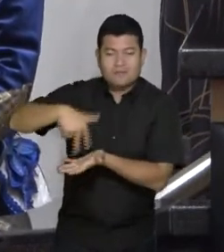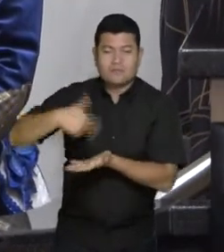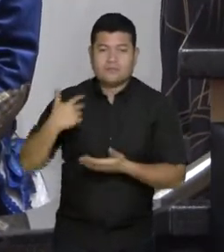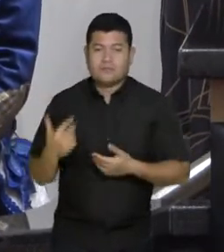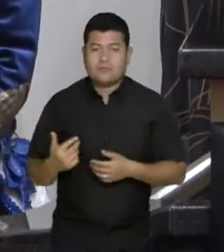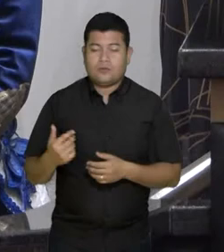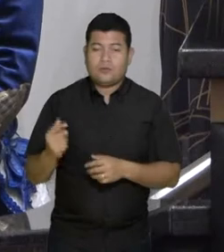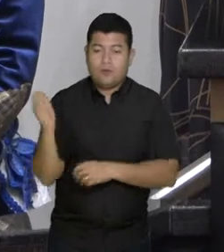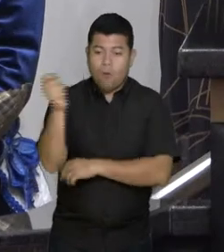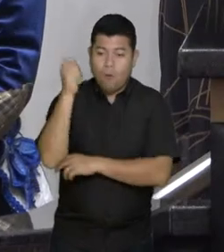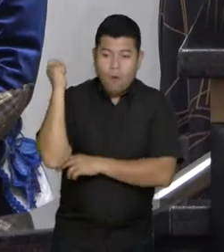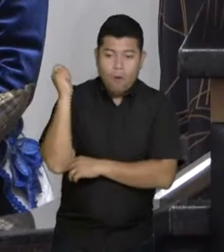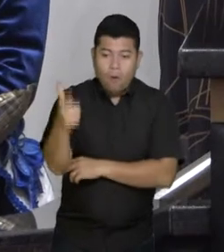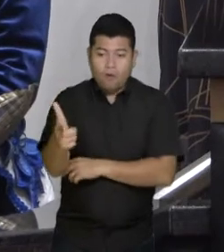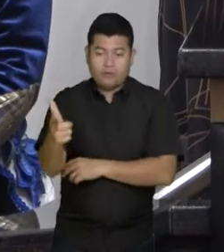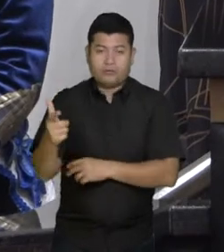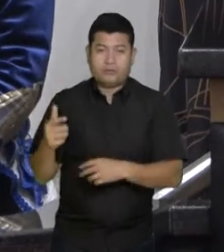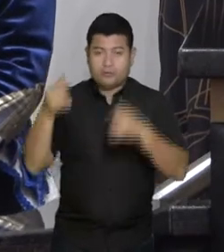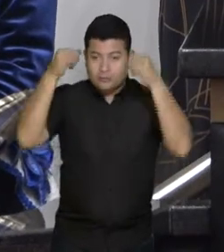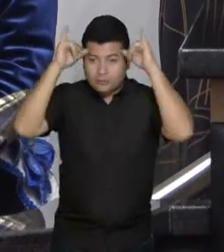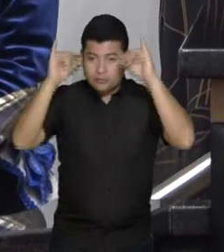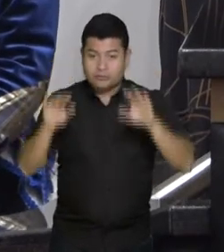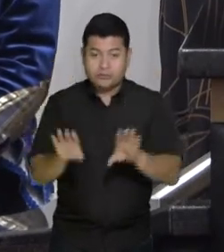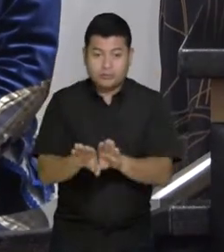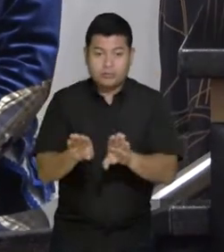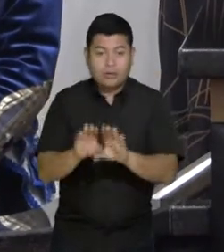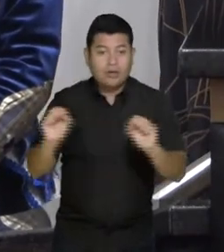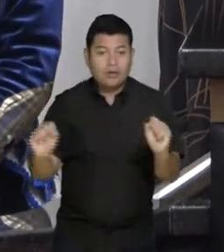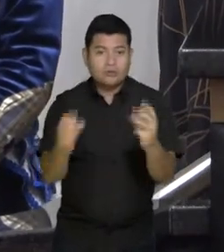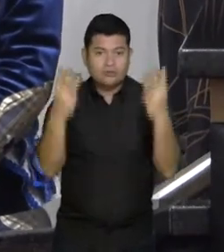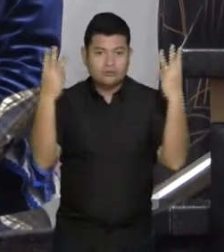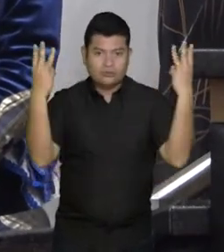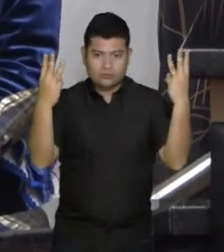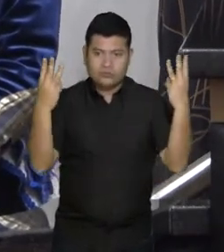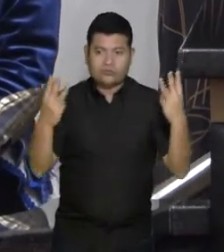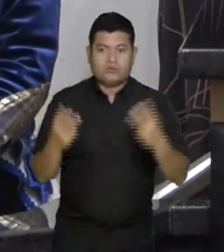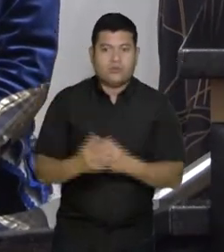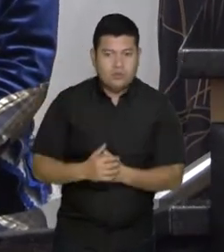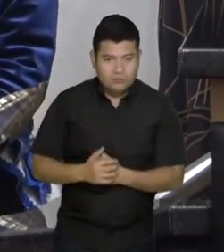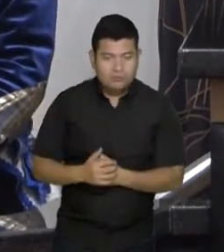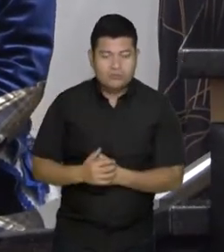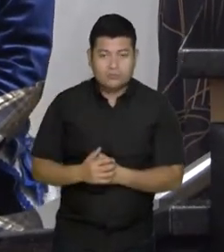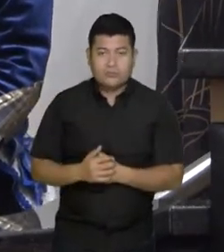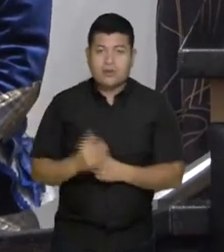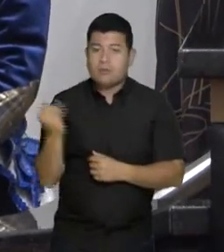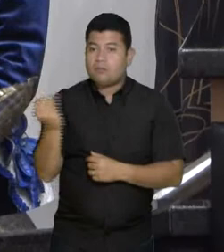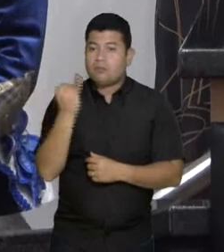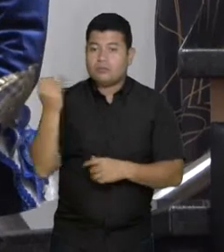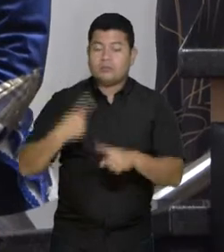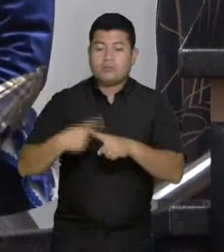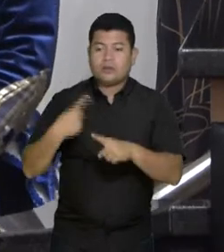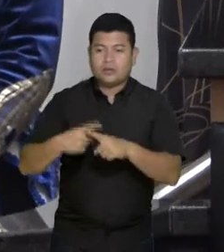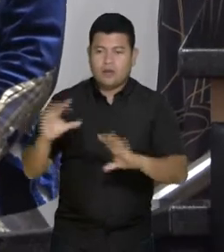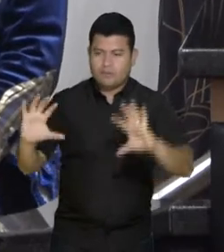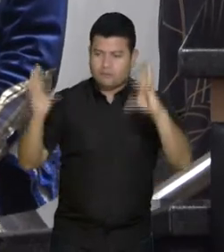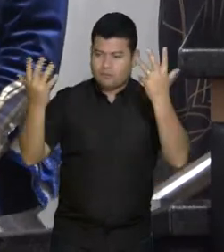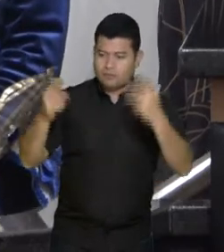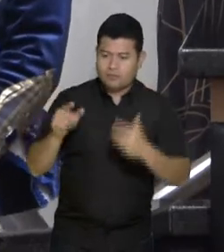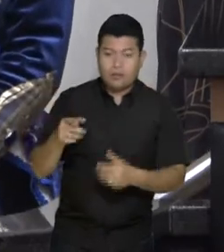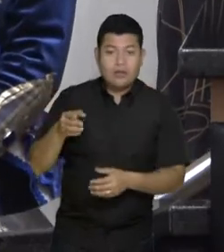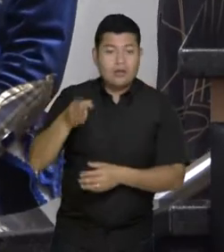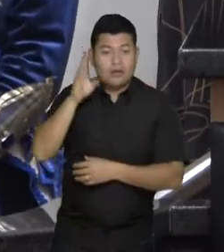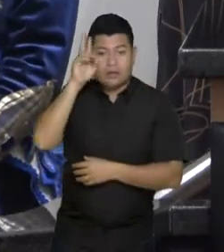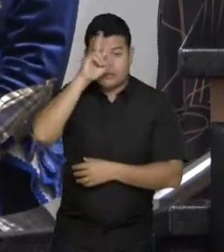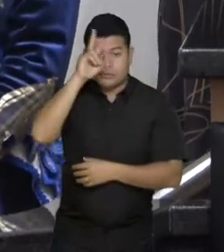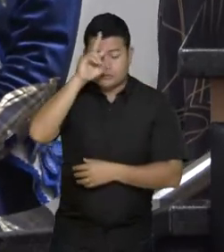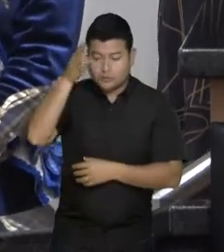nacional com cantor nacional. E, então, é muito importante, porque a festividade, além de ser um momento único, também é uma